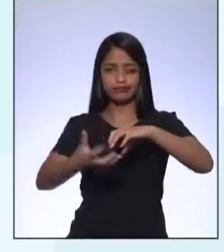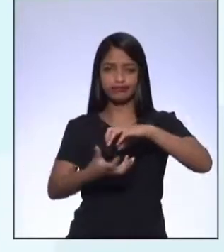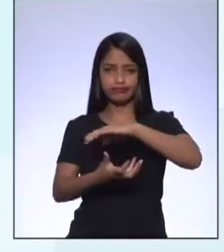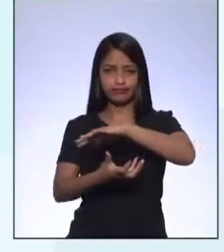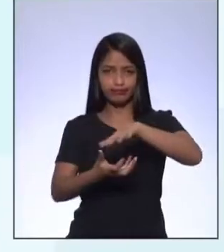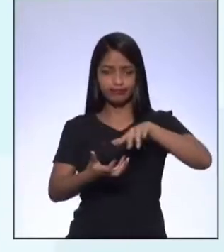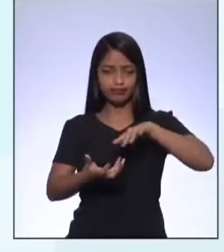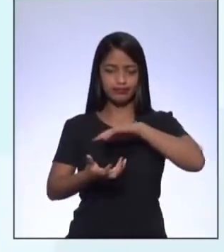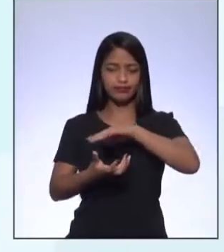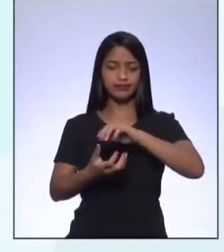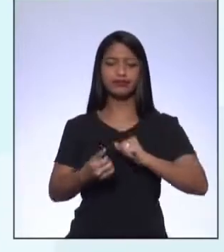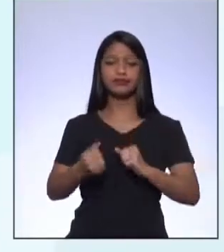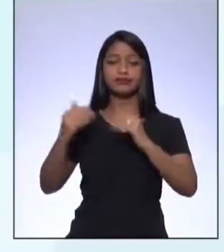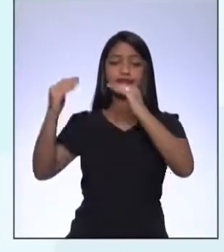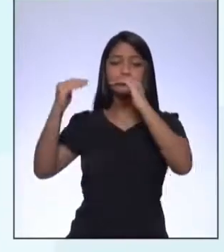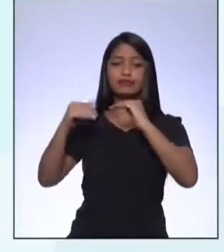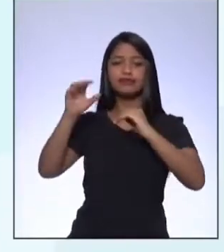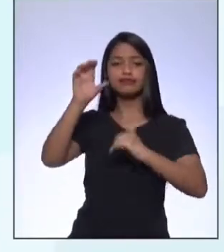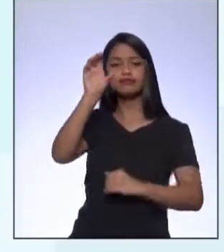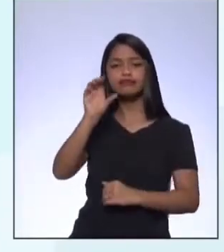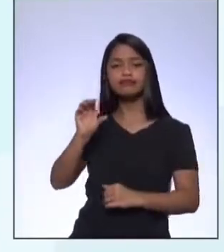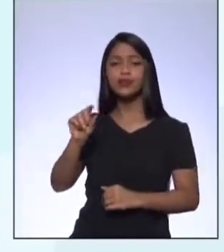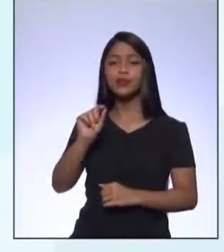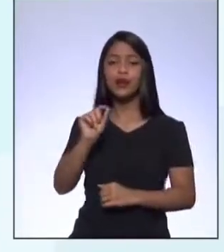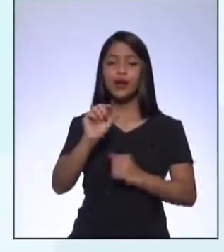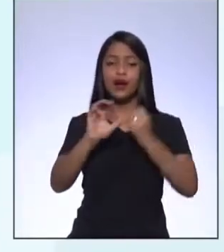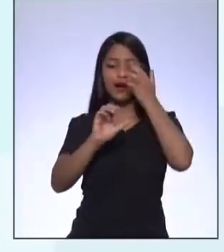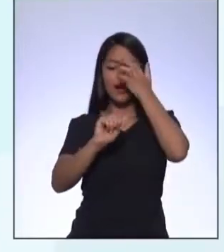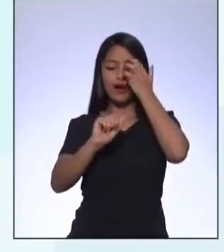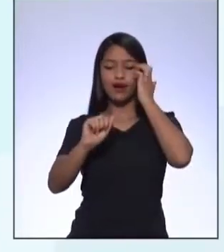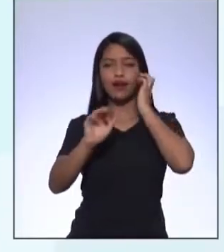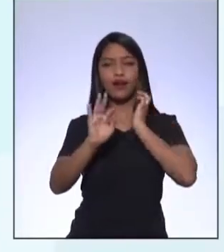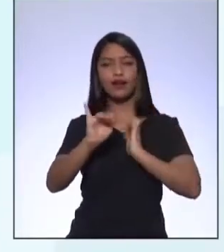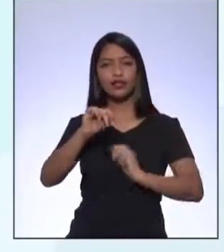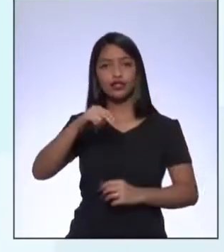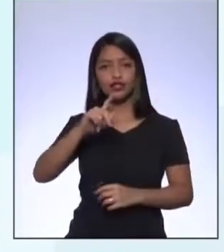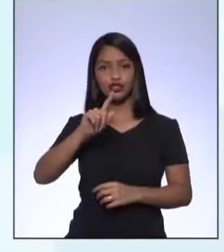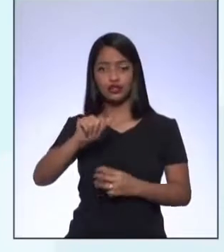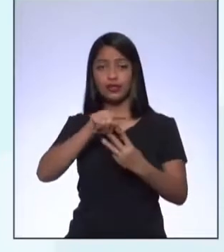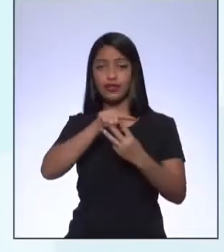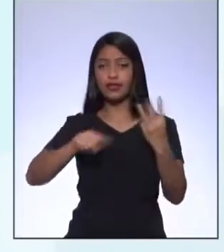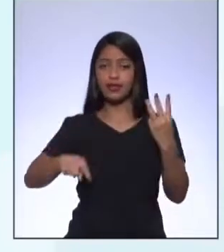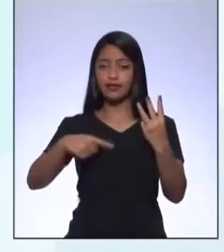depois eu vou ter a Caatinga, tá bom? Então, vou falar primeiro desses três